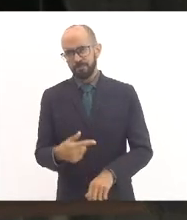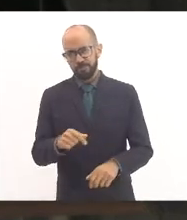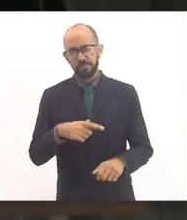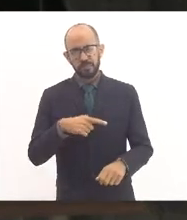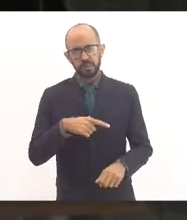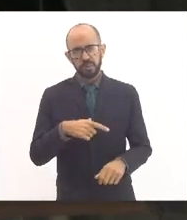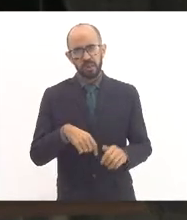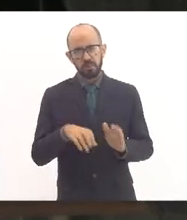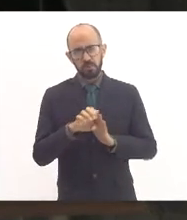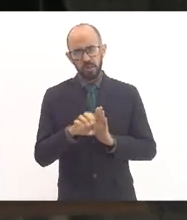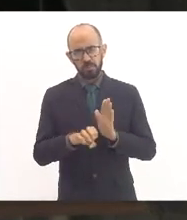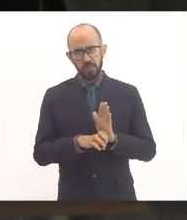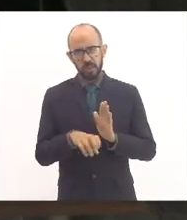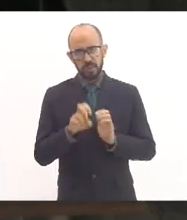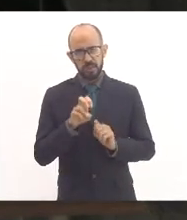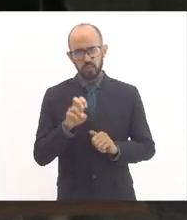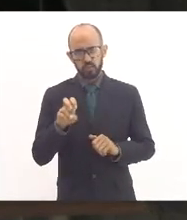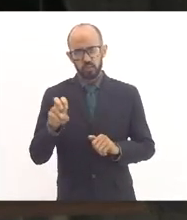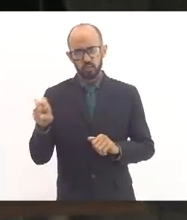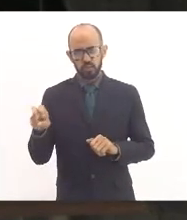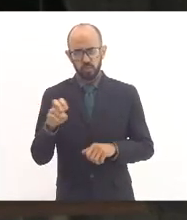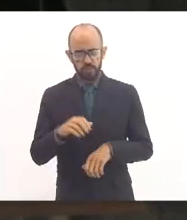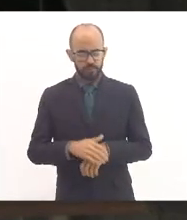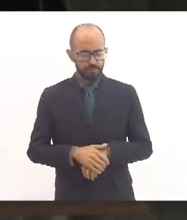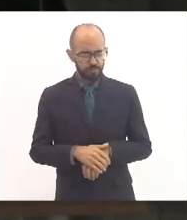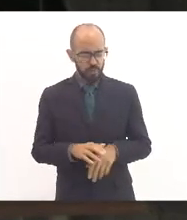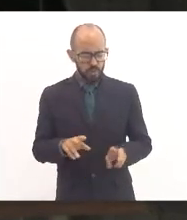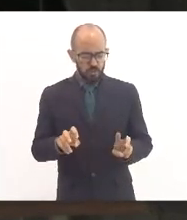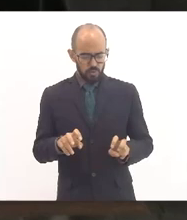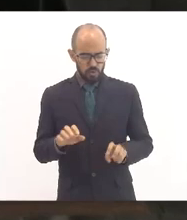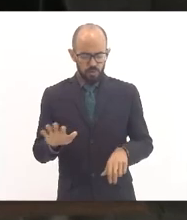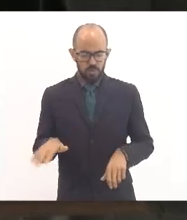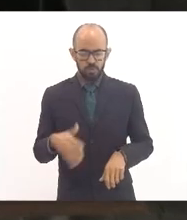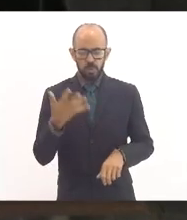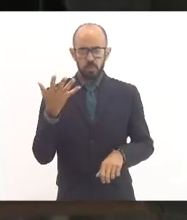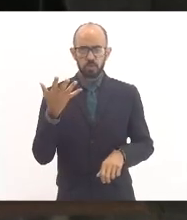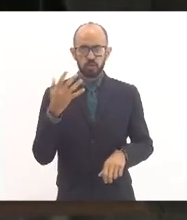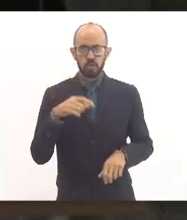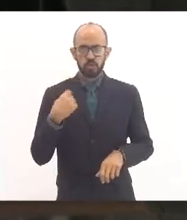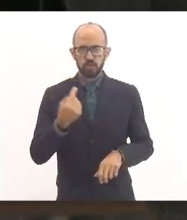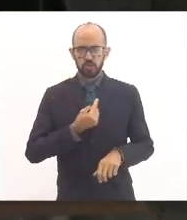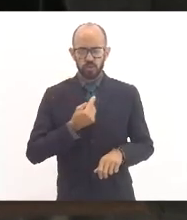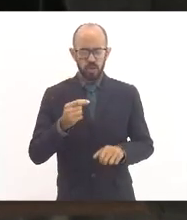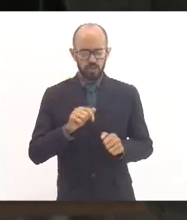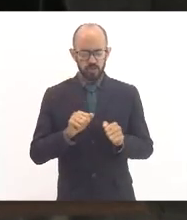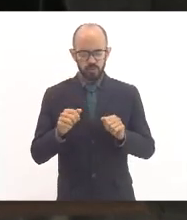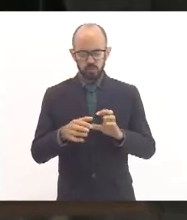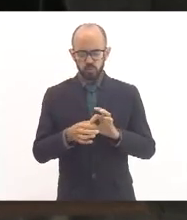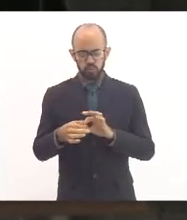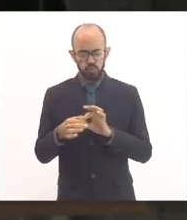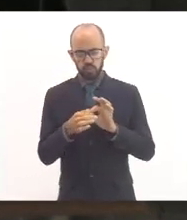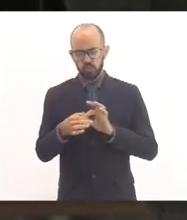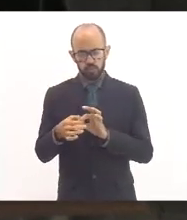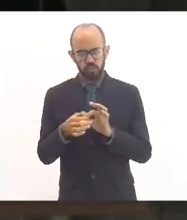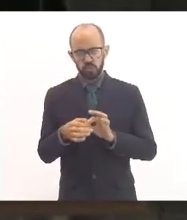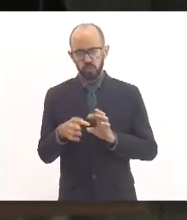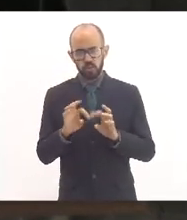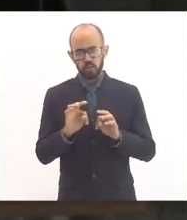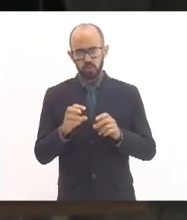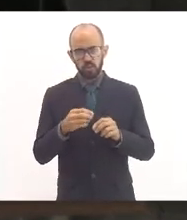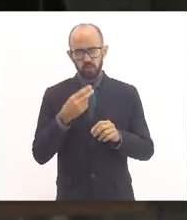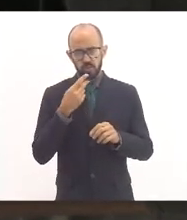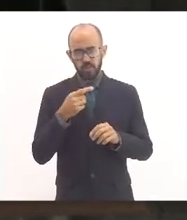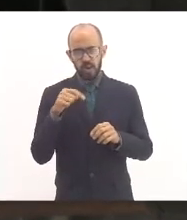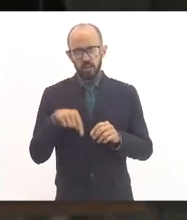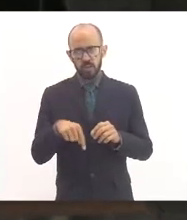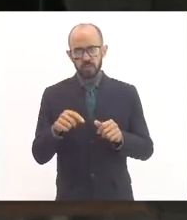555 Acerca das promoções a gente tá junto daí com tudo que foi falado aqui fazemos a